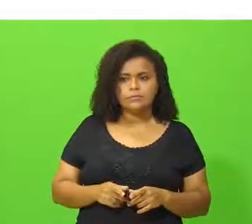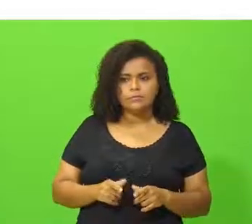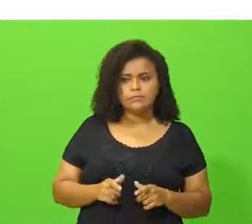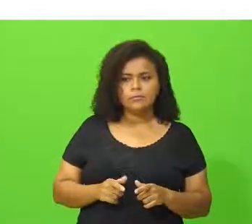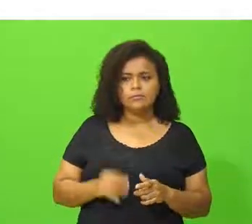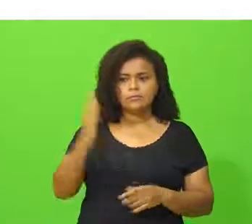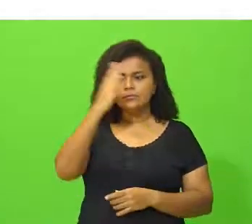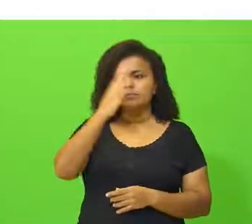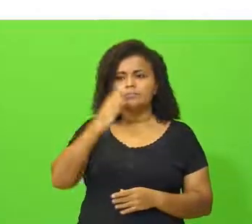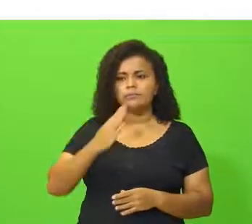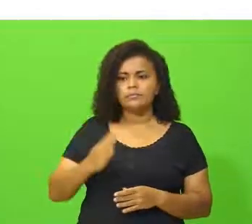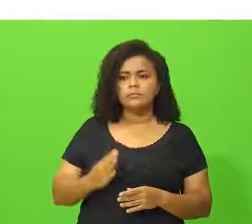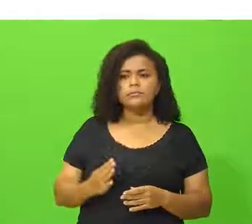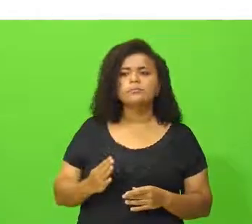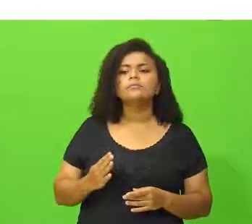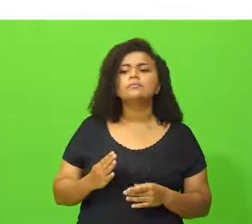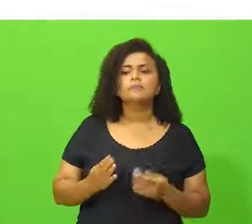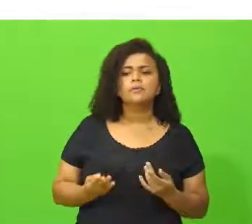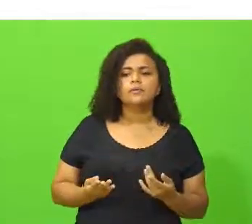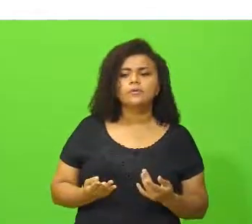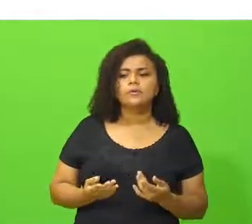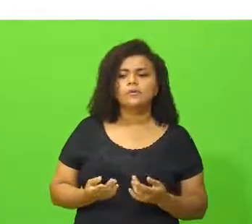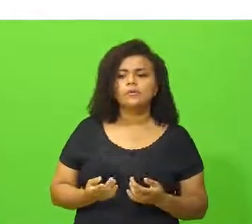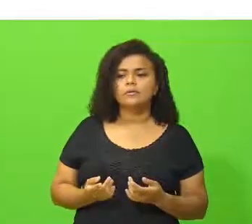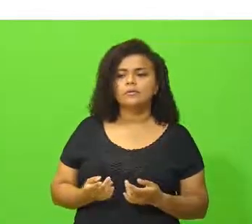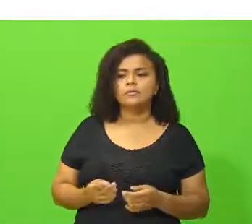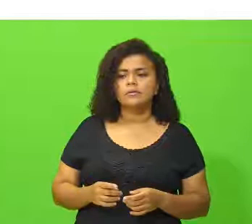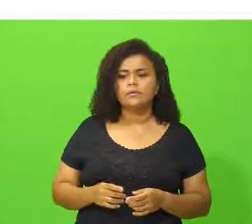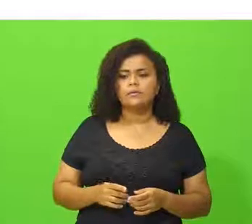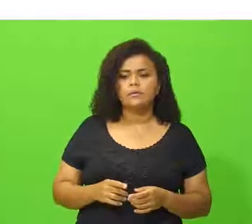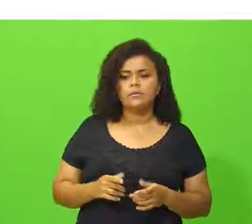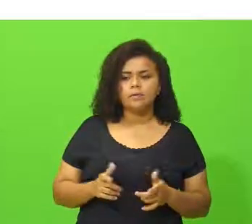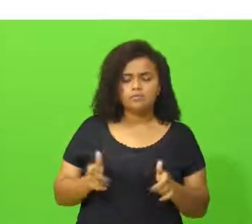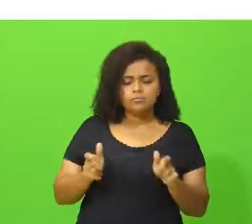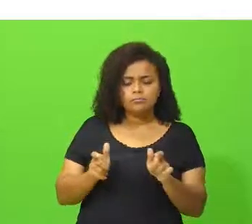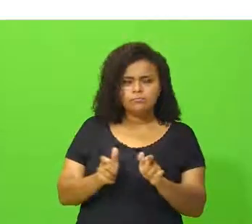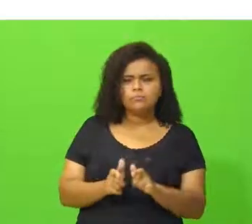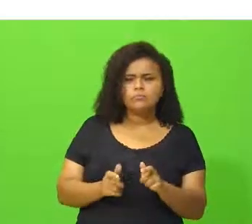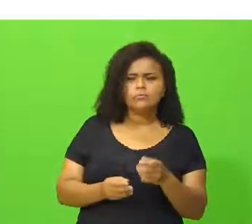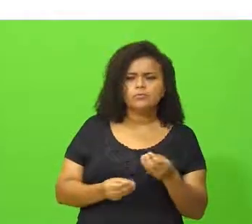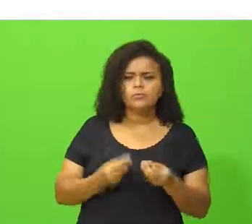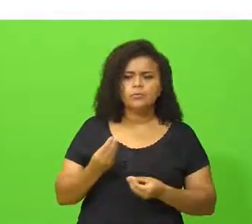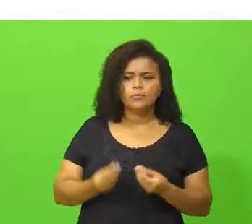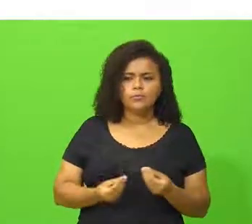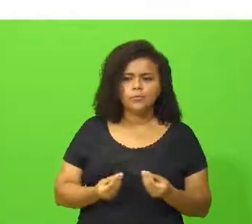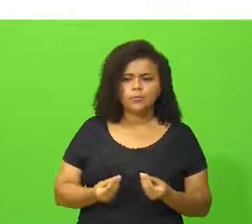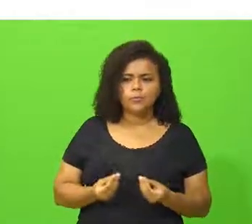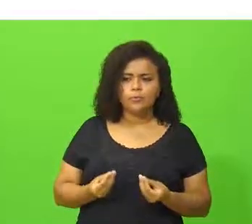do Brasil a ter, no caso, uma redução